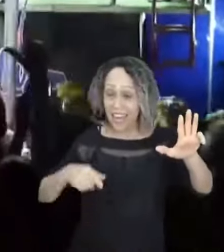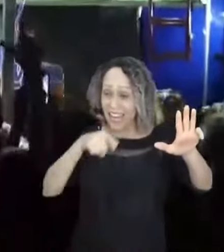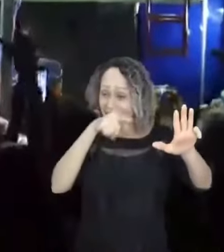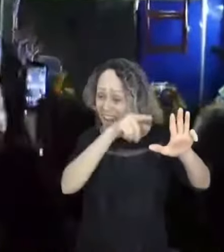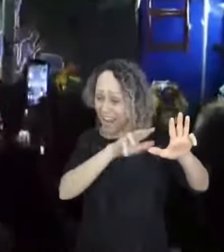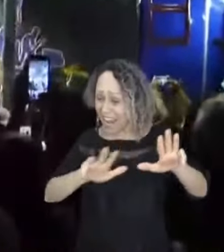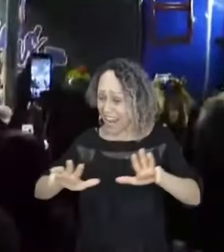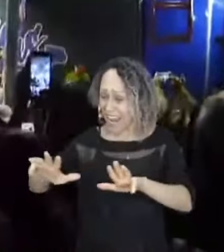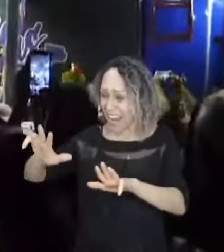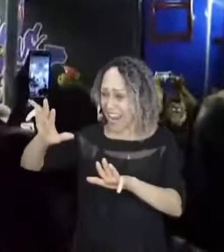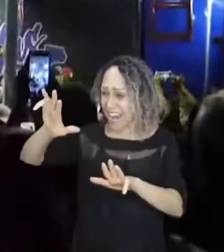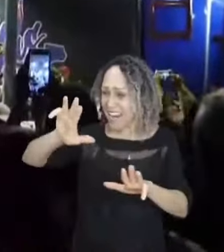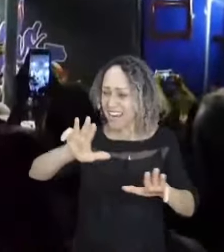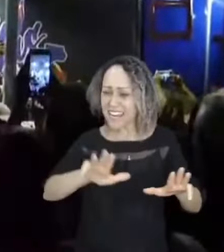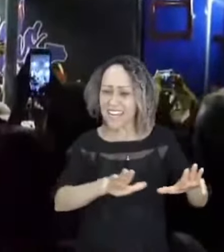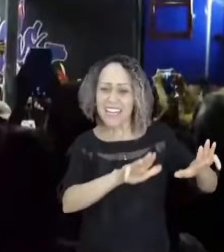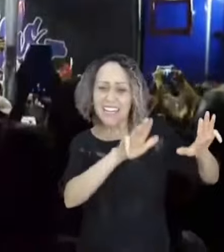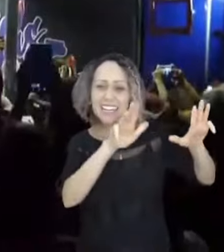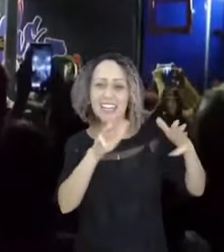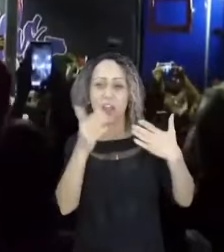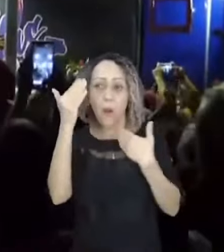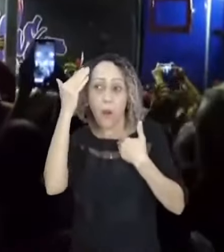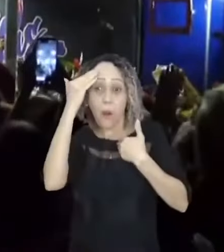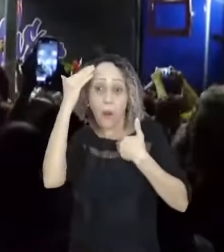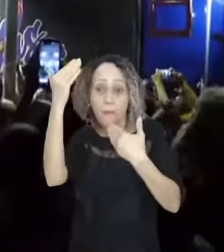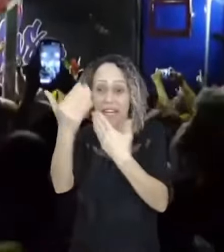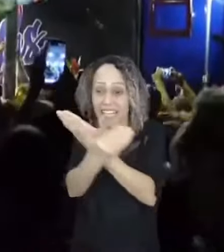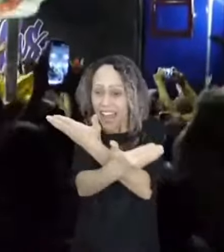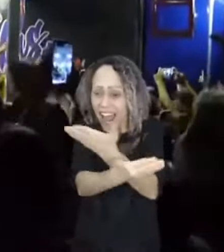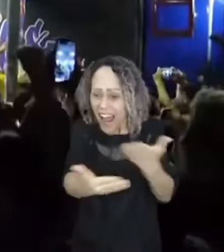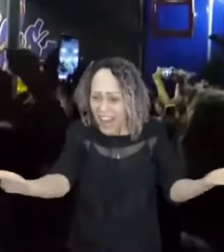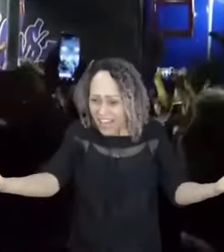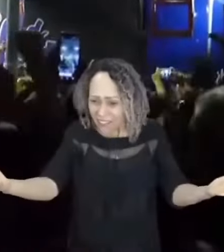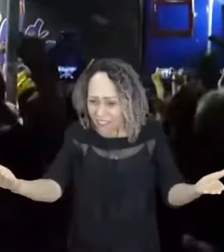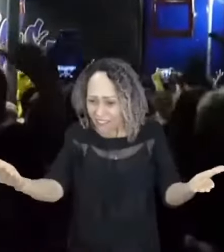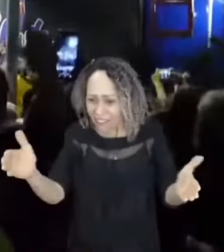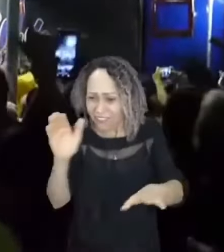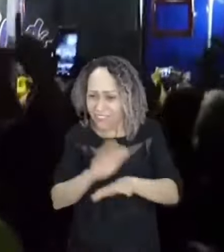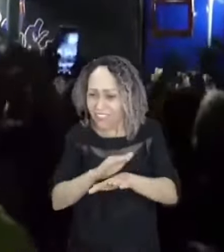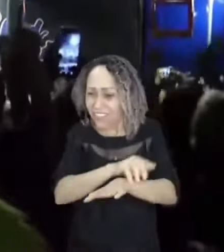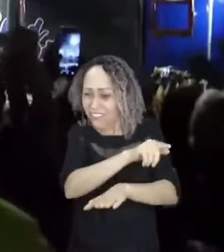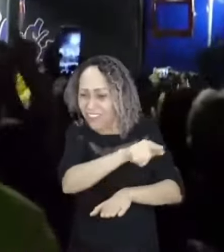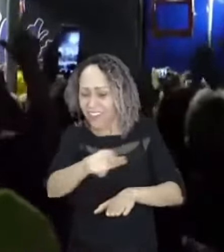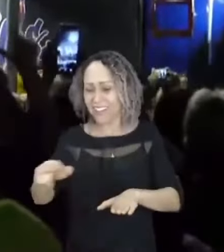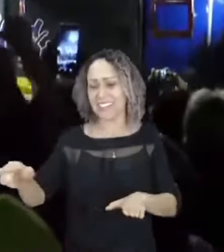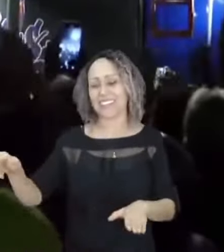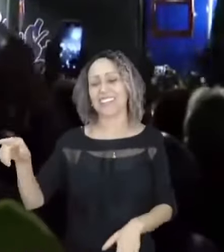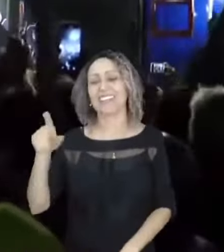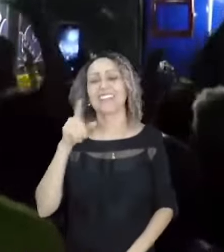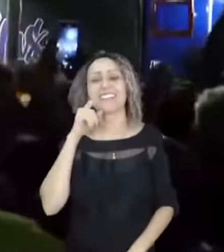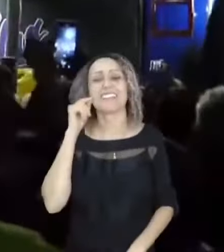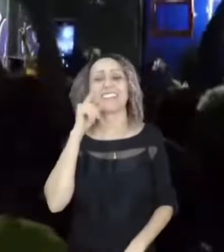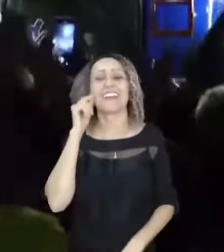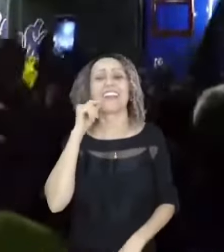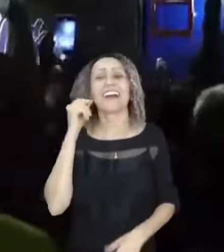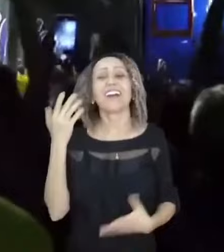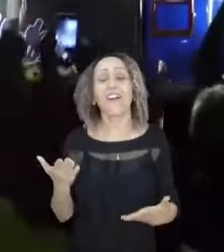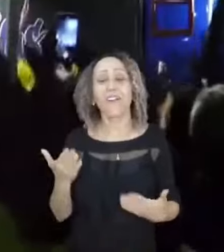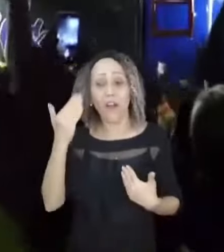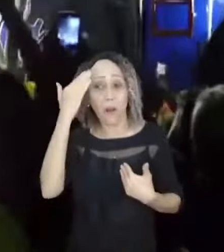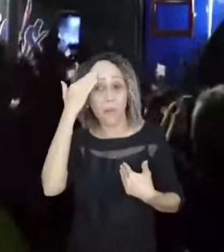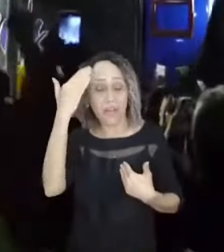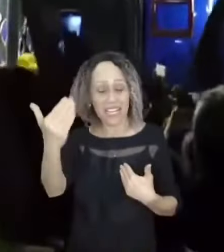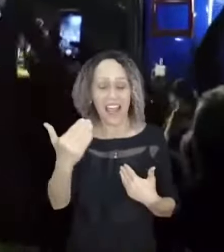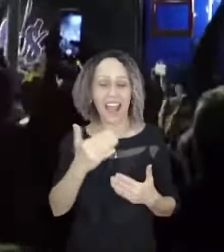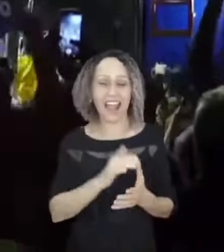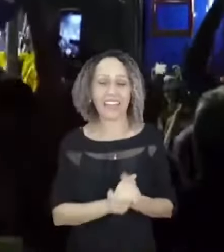Silva! Obrigado, Alagoas! Obrigado, Maceió! E no dia 30 de outubro,